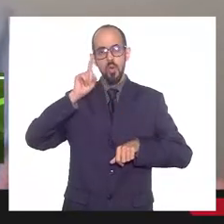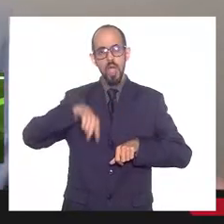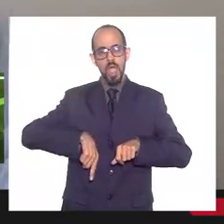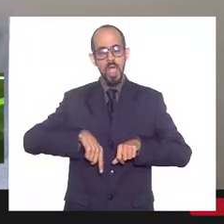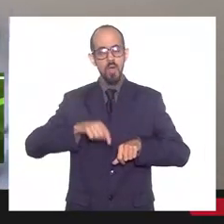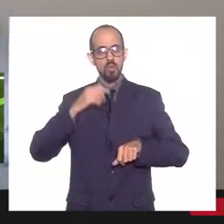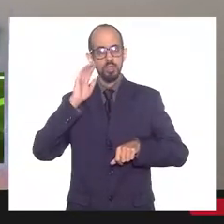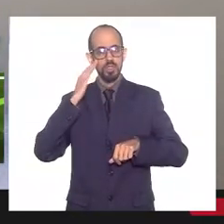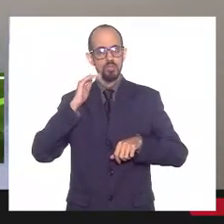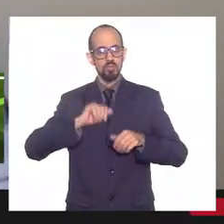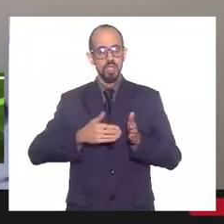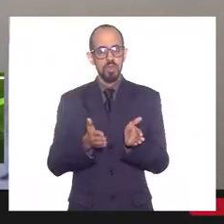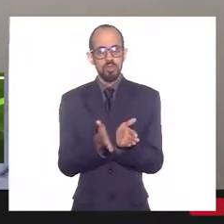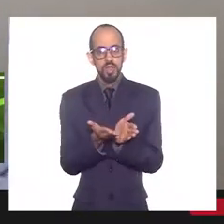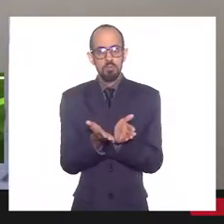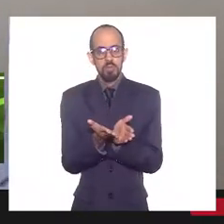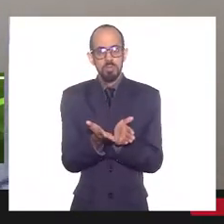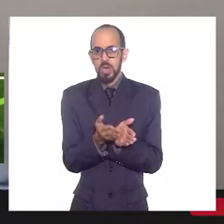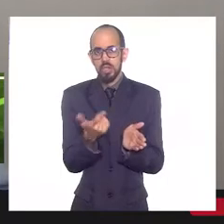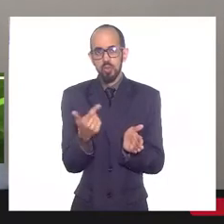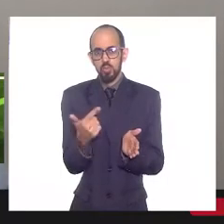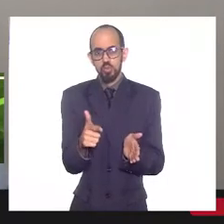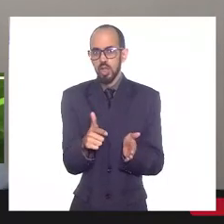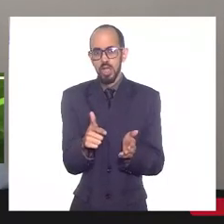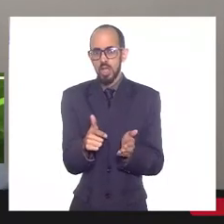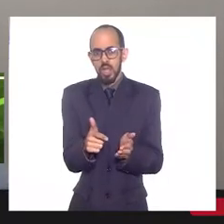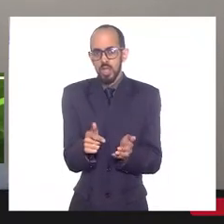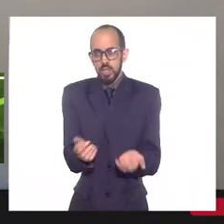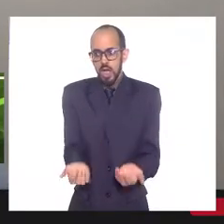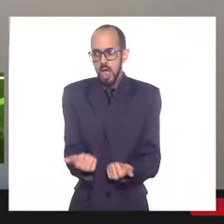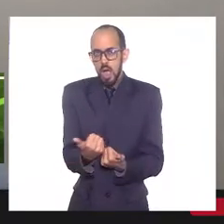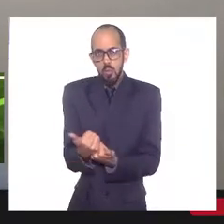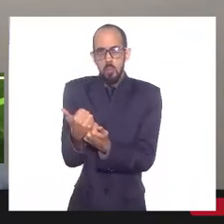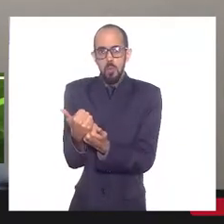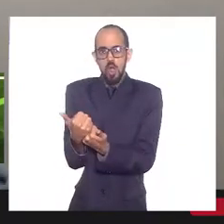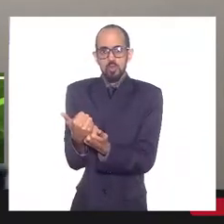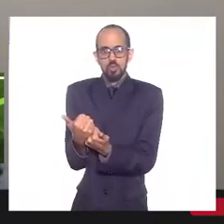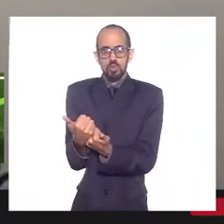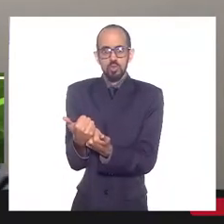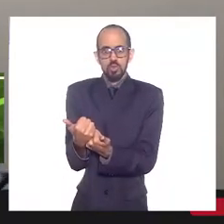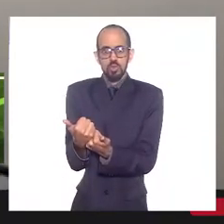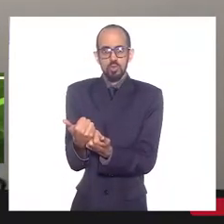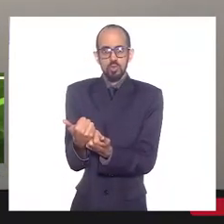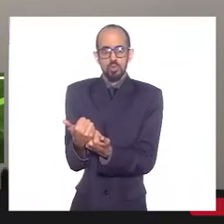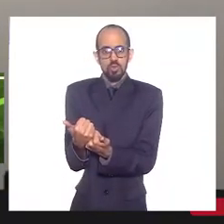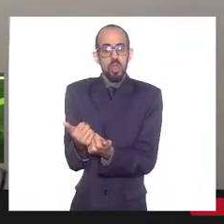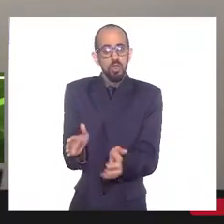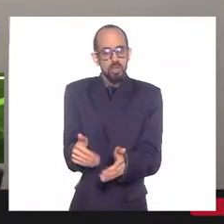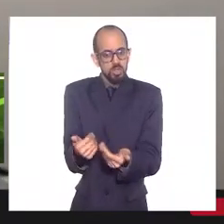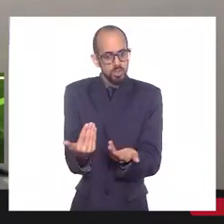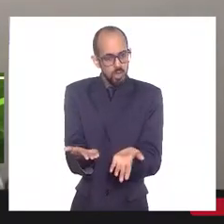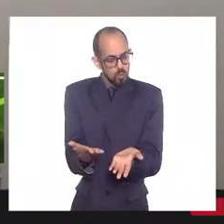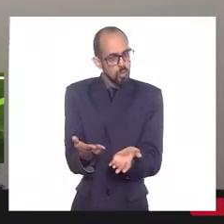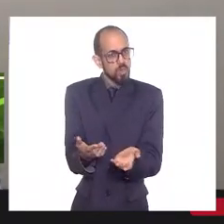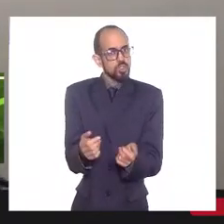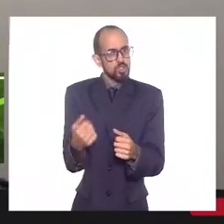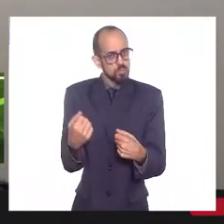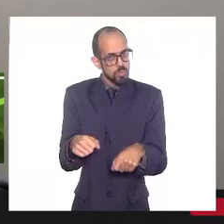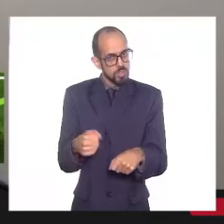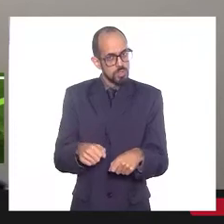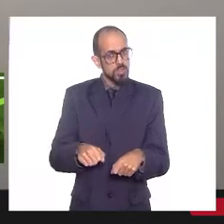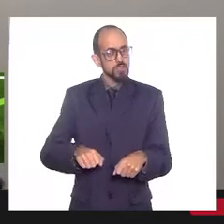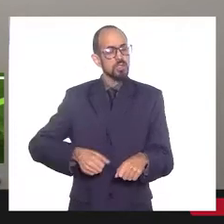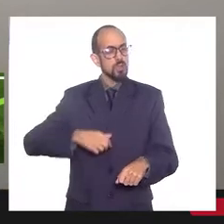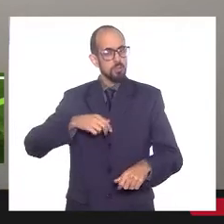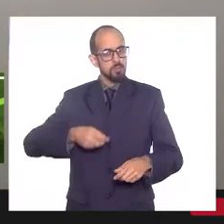plástico algum não dá um lastro algum a esse tipo de condução então a questão da formação pelo sei como que a gente pode intervir Isso é uma